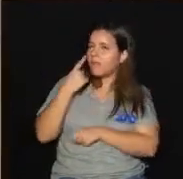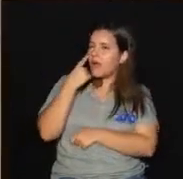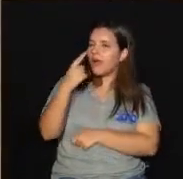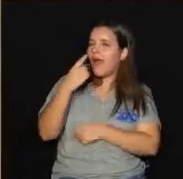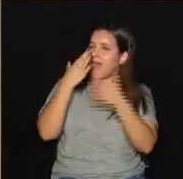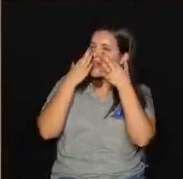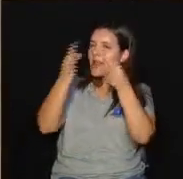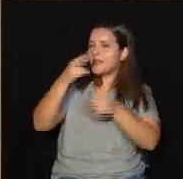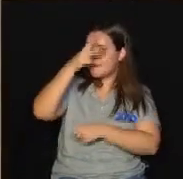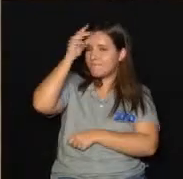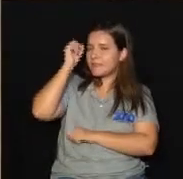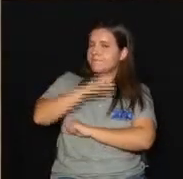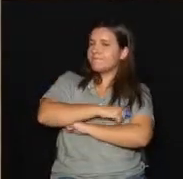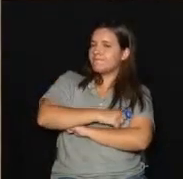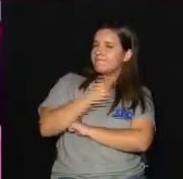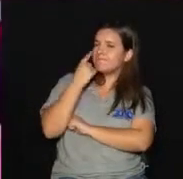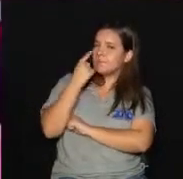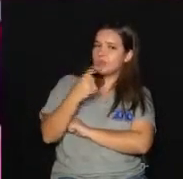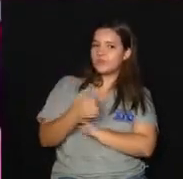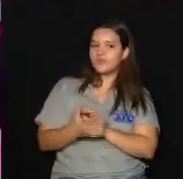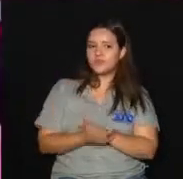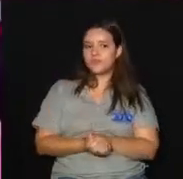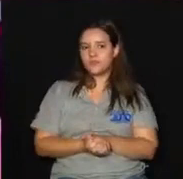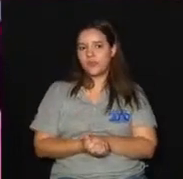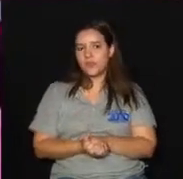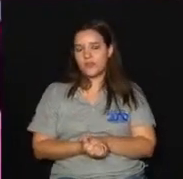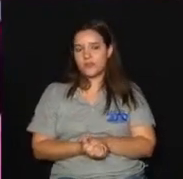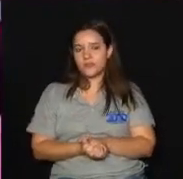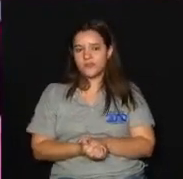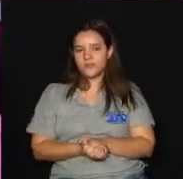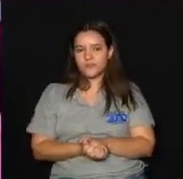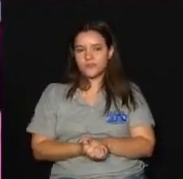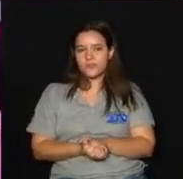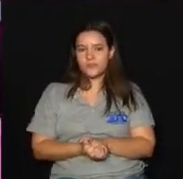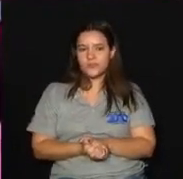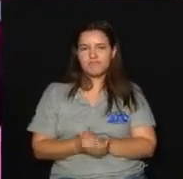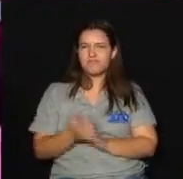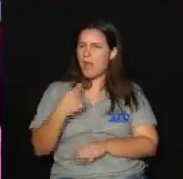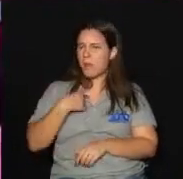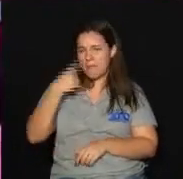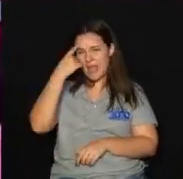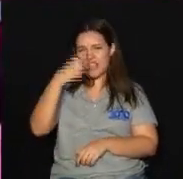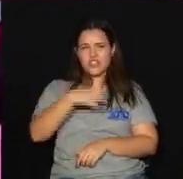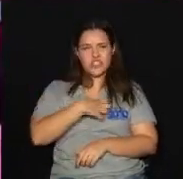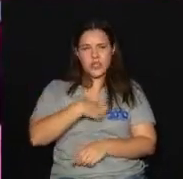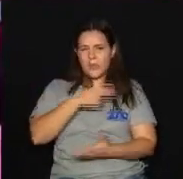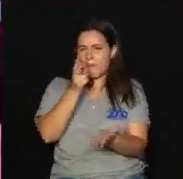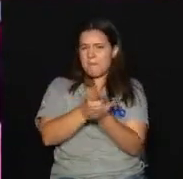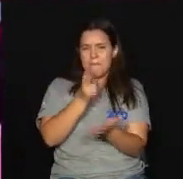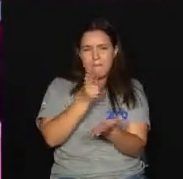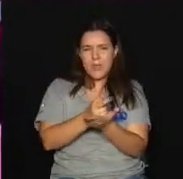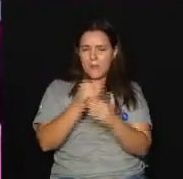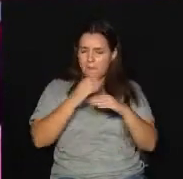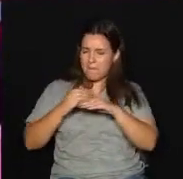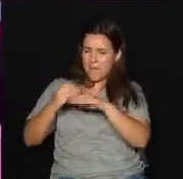últimos prefeitos? Eu não estimo nenhum tipo de alteração no